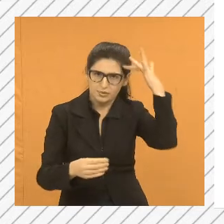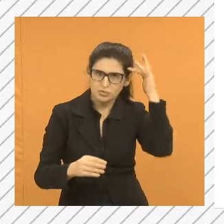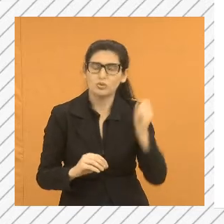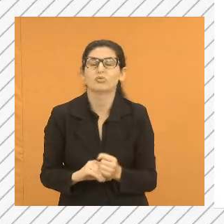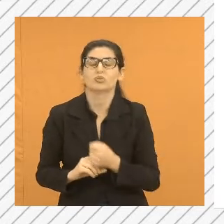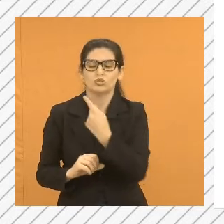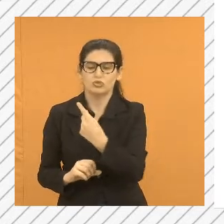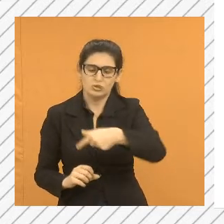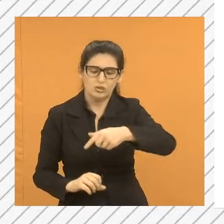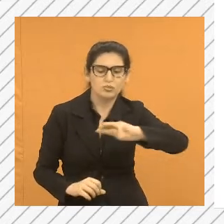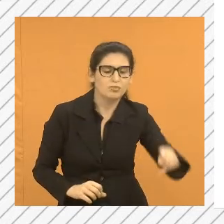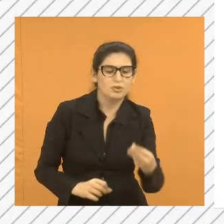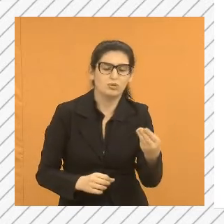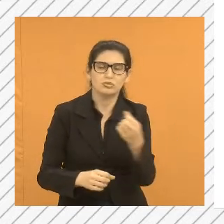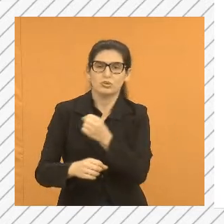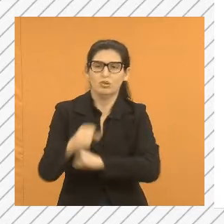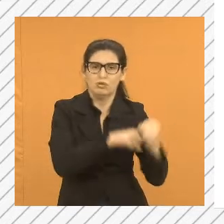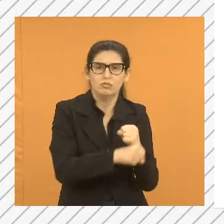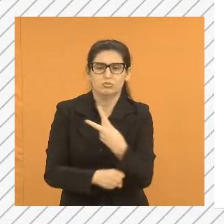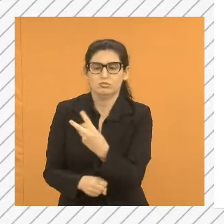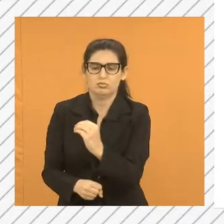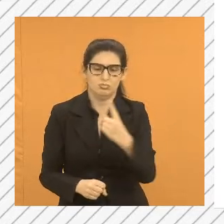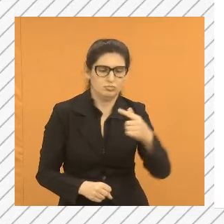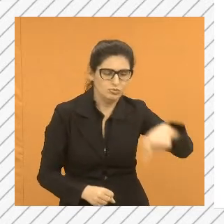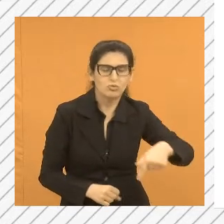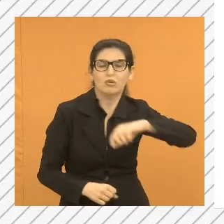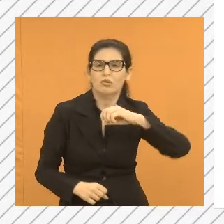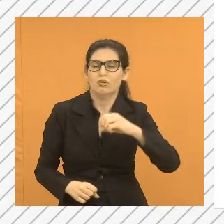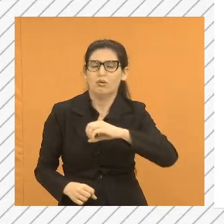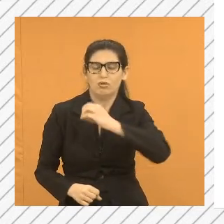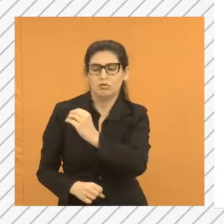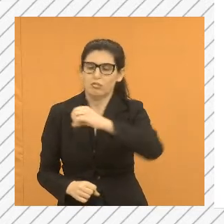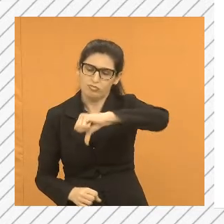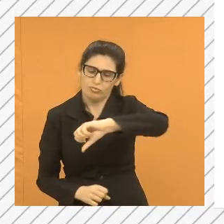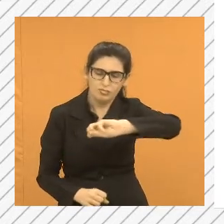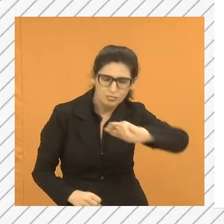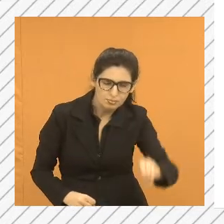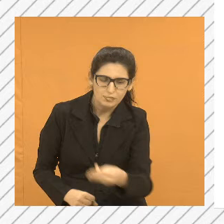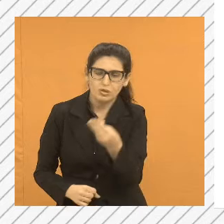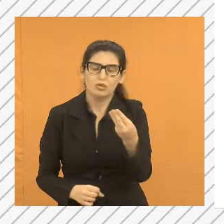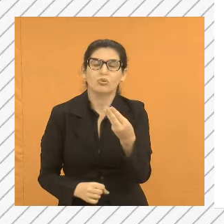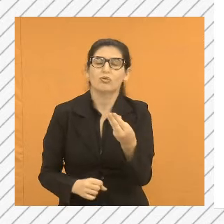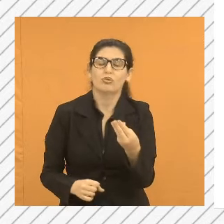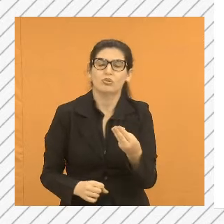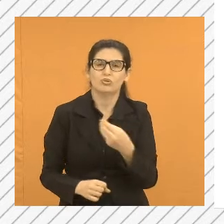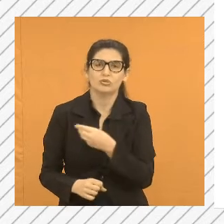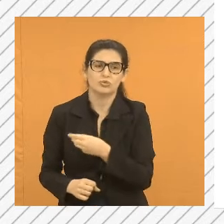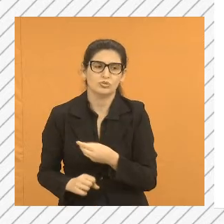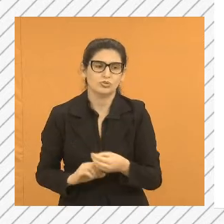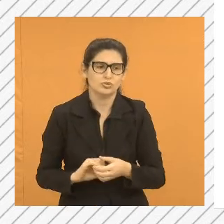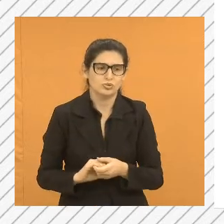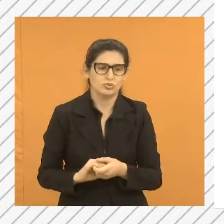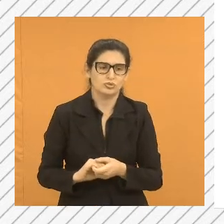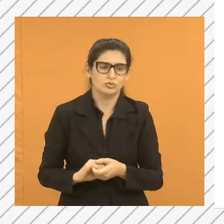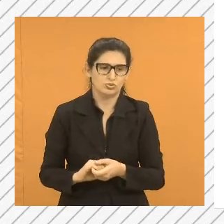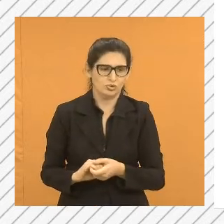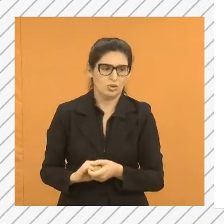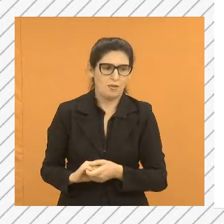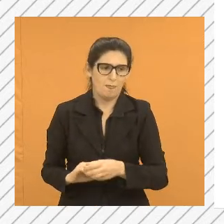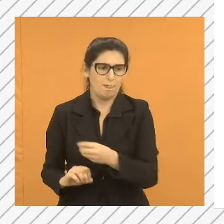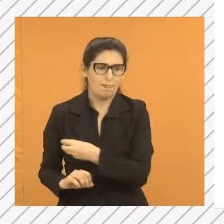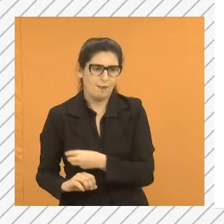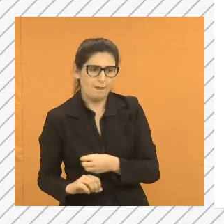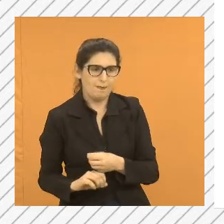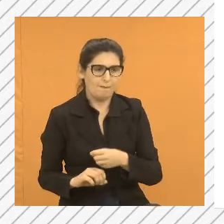milhões e 200 em 2017, 9 milhões e 900 em 2018. Aqui tem um esforço concentrado